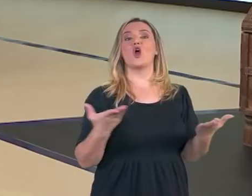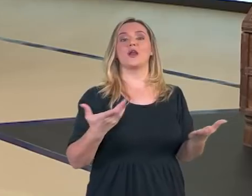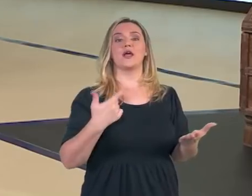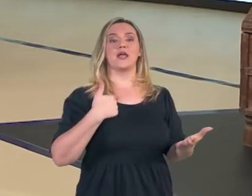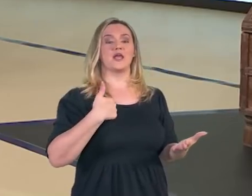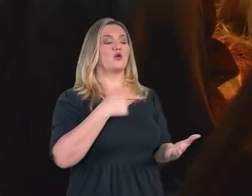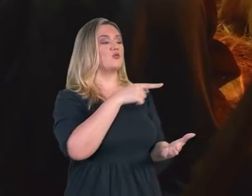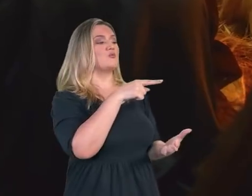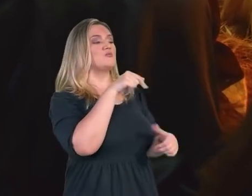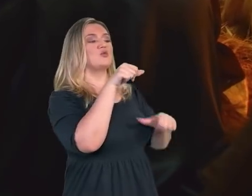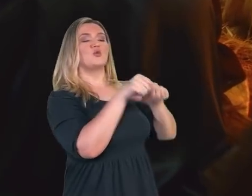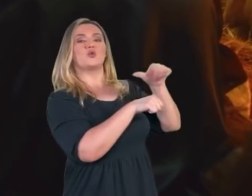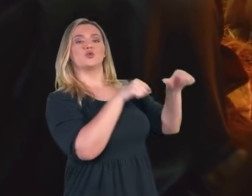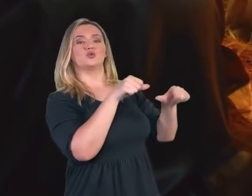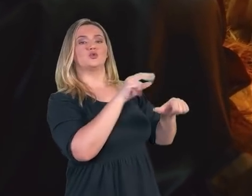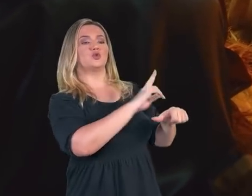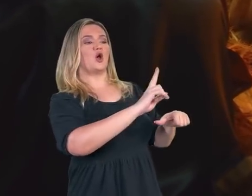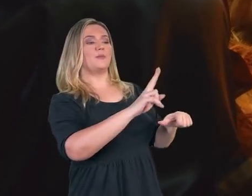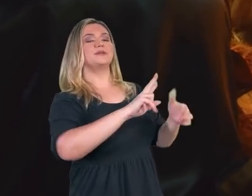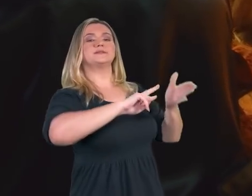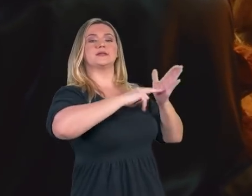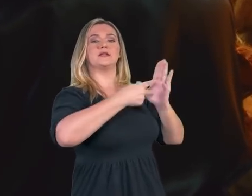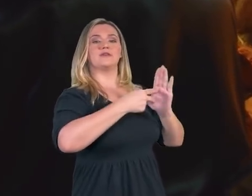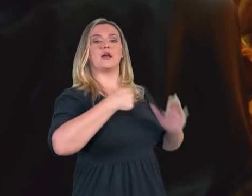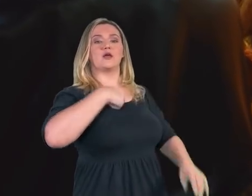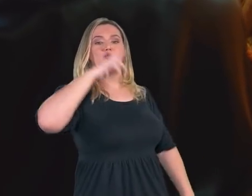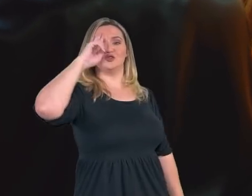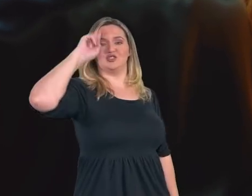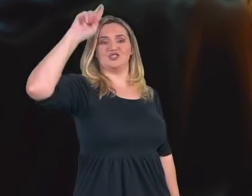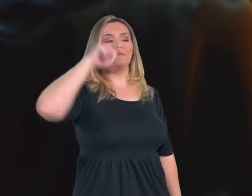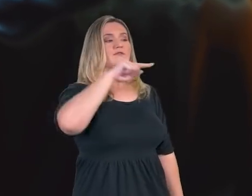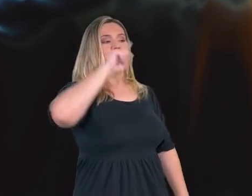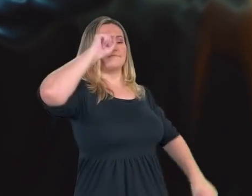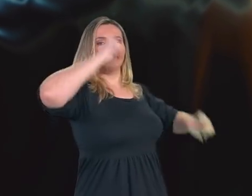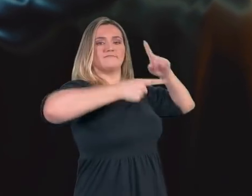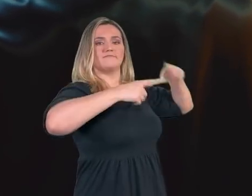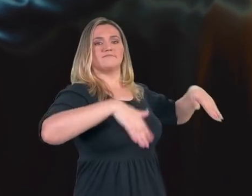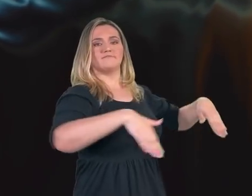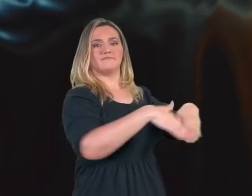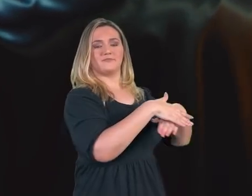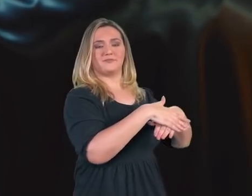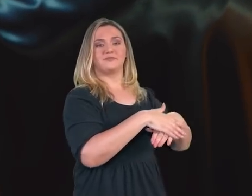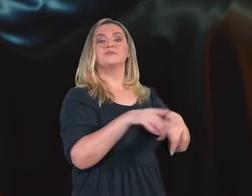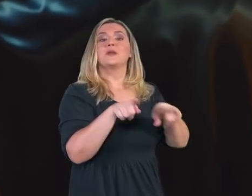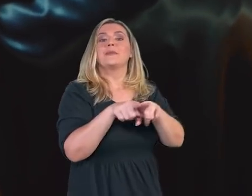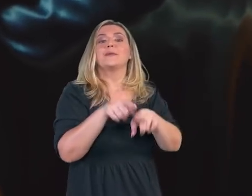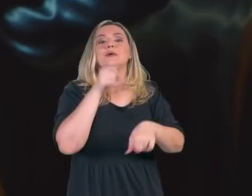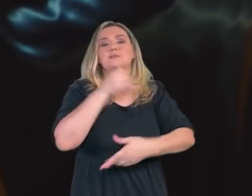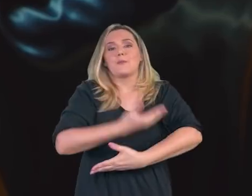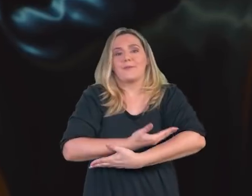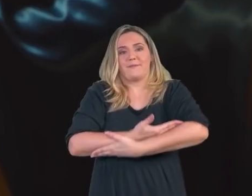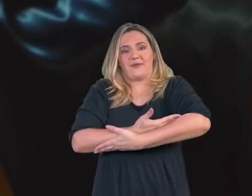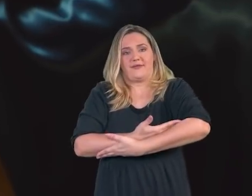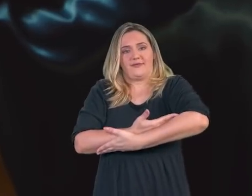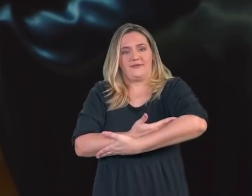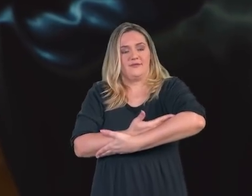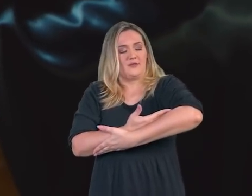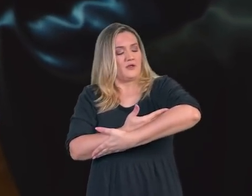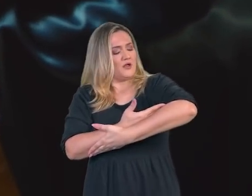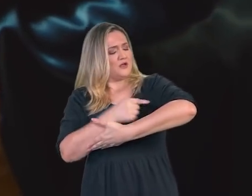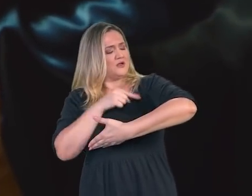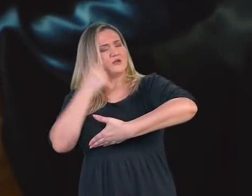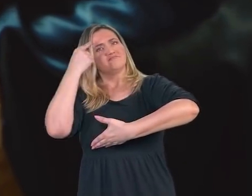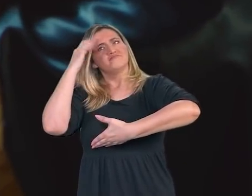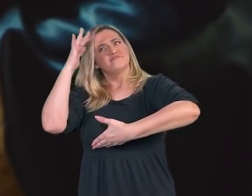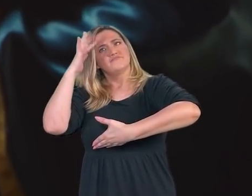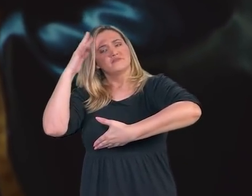daquela propriedade. Ao mesmo tempo, as crianças também, quando recebiam um nome dado pelos seus pais, significava que